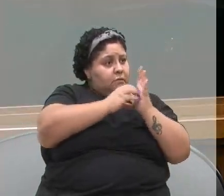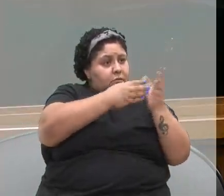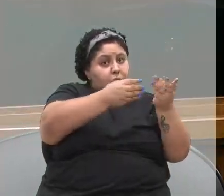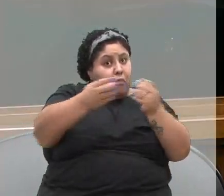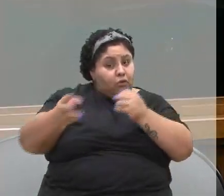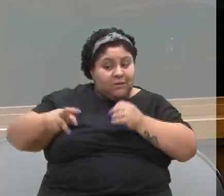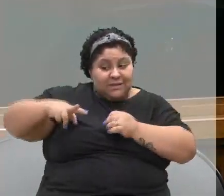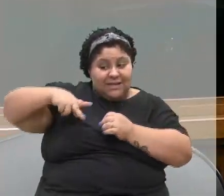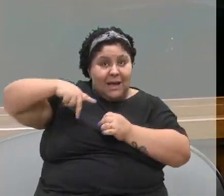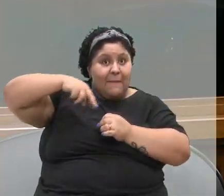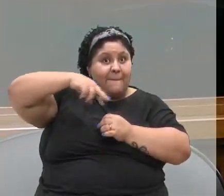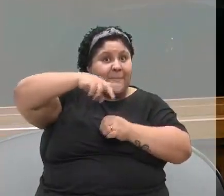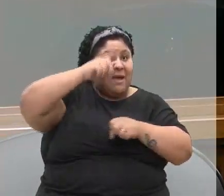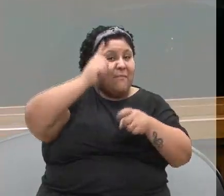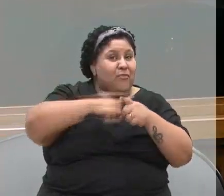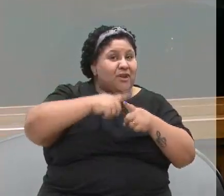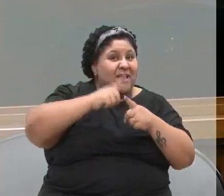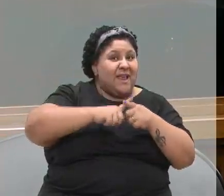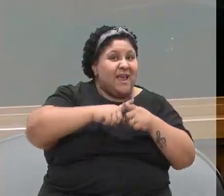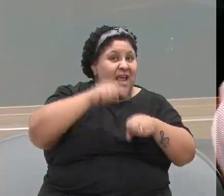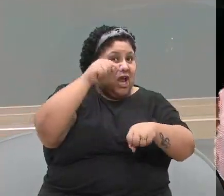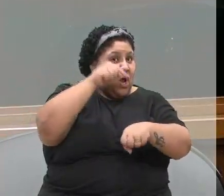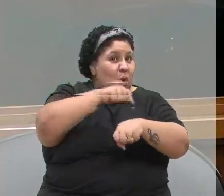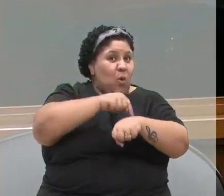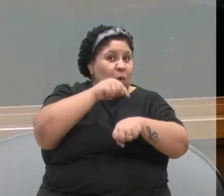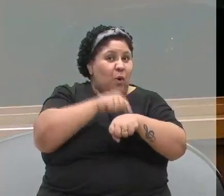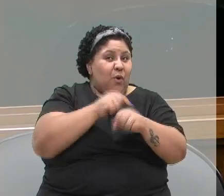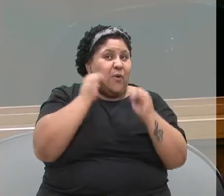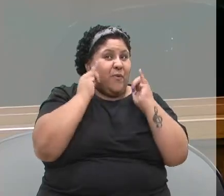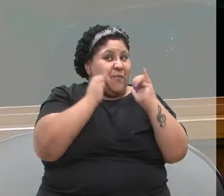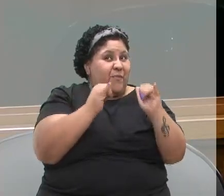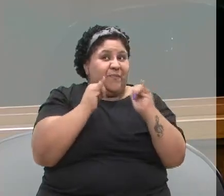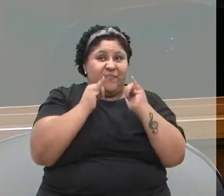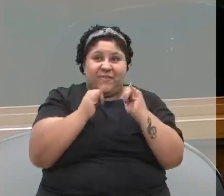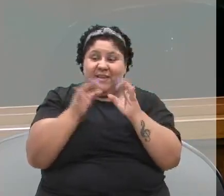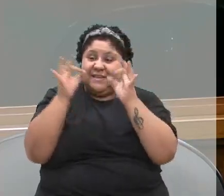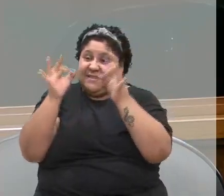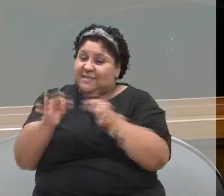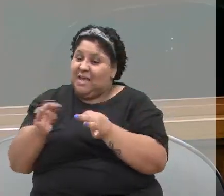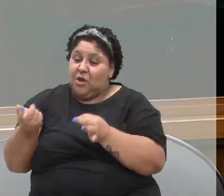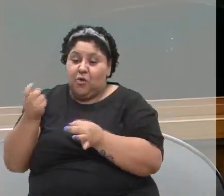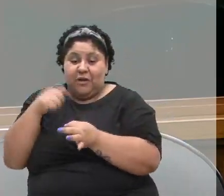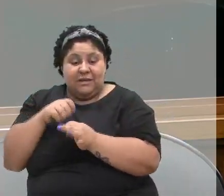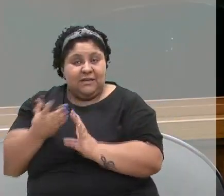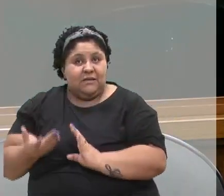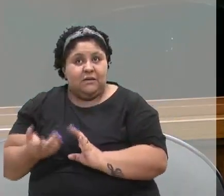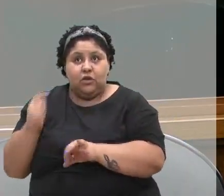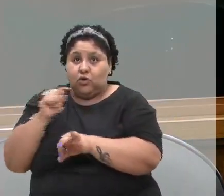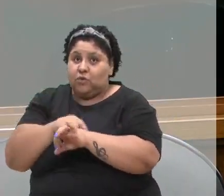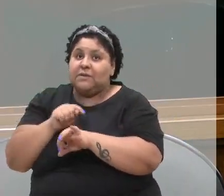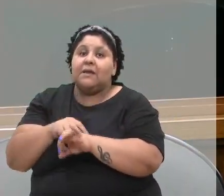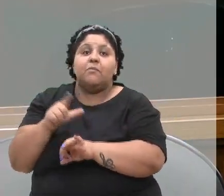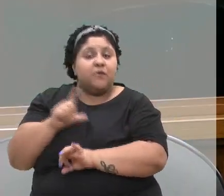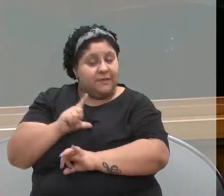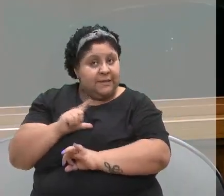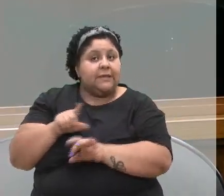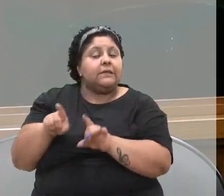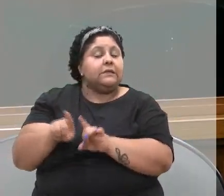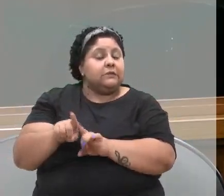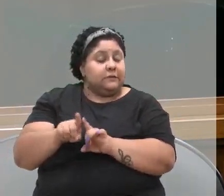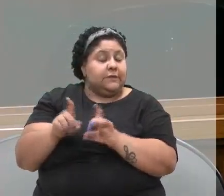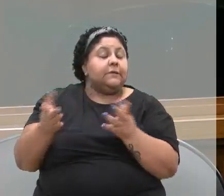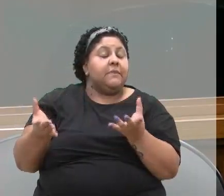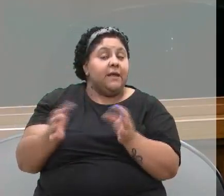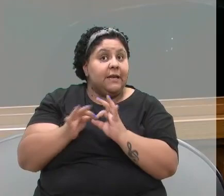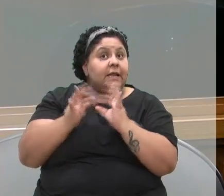pé, porque o horário do ônibus não bate com a necessidade, né, e com o tempo que elas têm